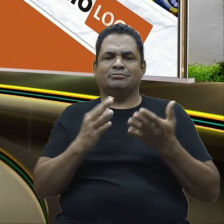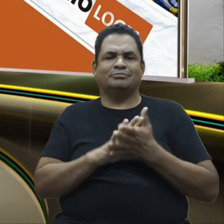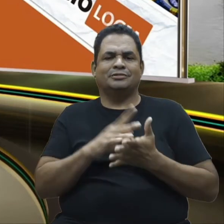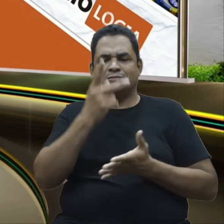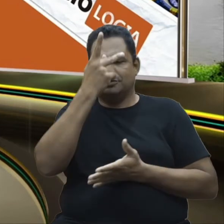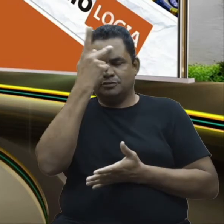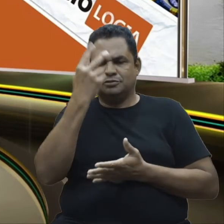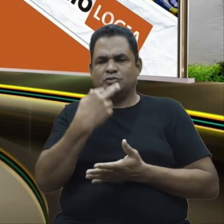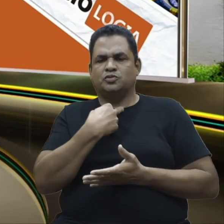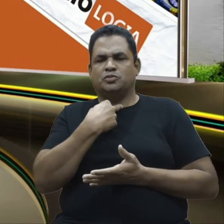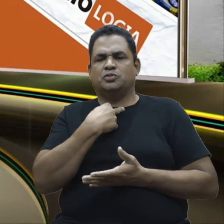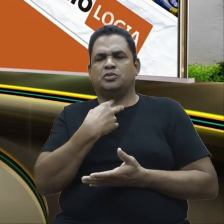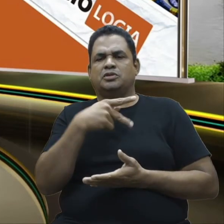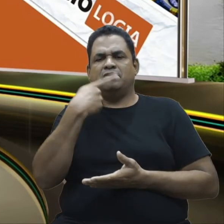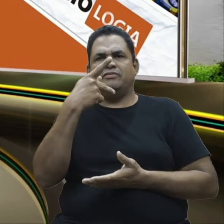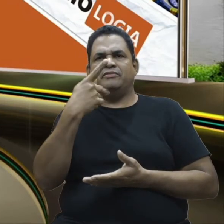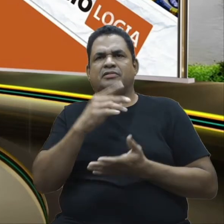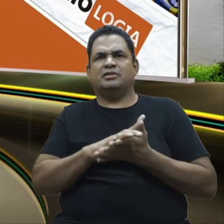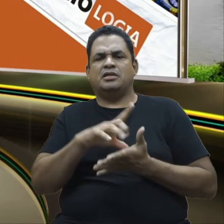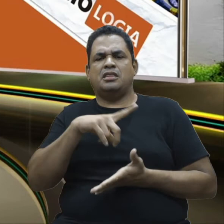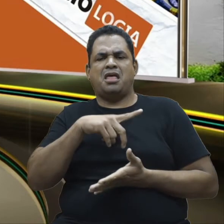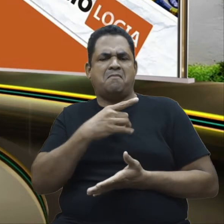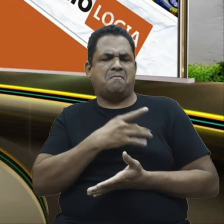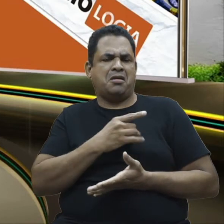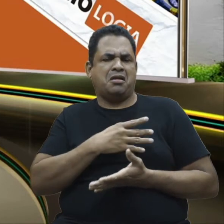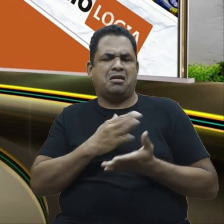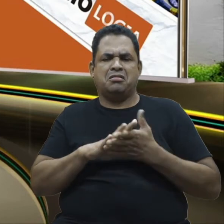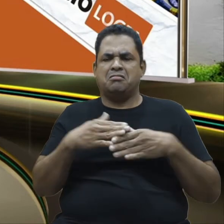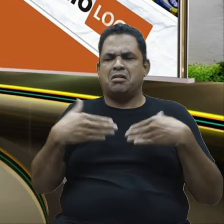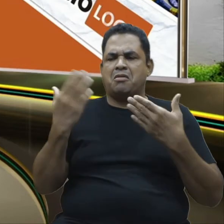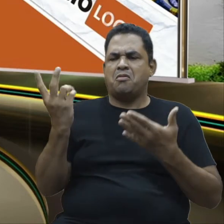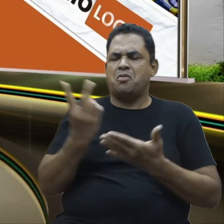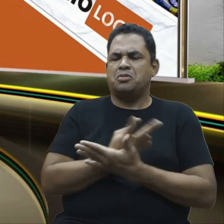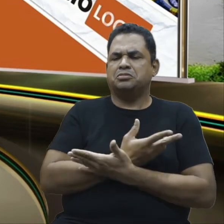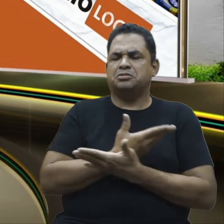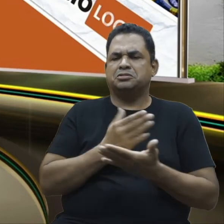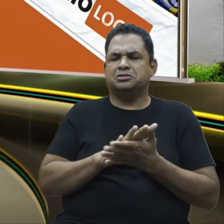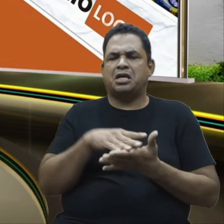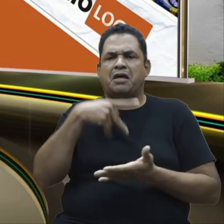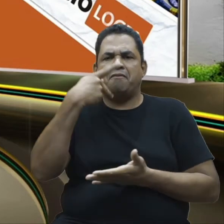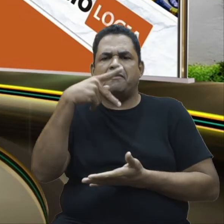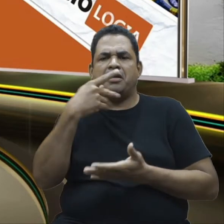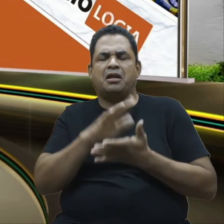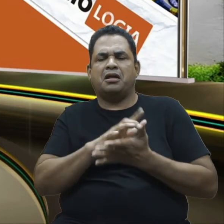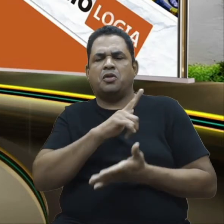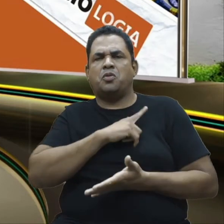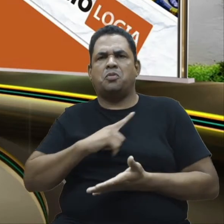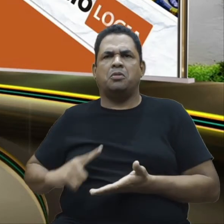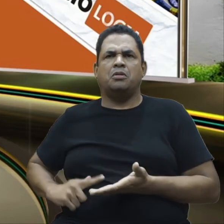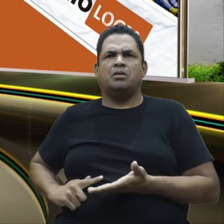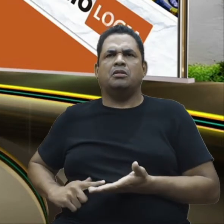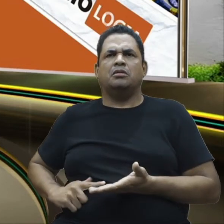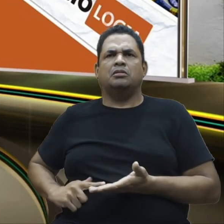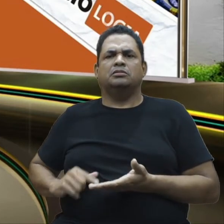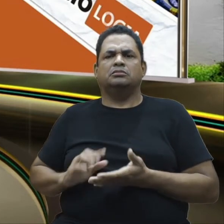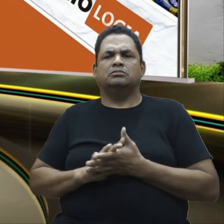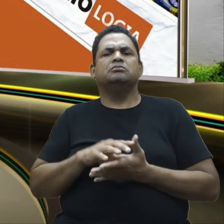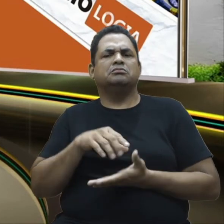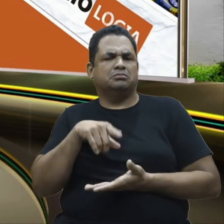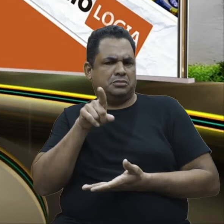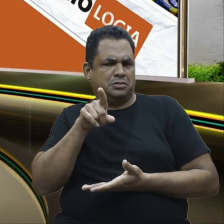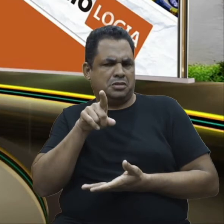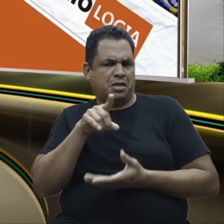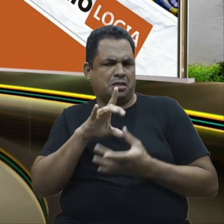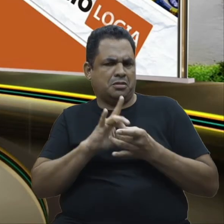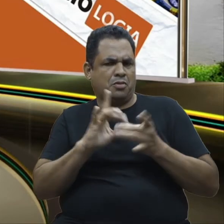se expressar, tem medo de que aconteça alguma coisa com elas se elas reclamarem do governo, isso é democracia, galera?